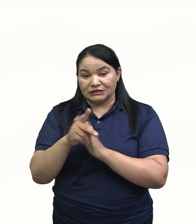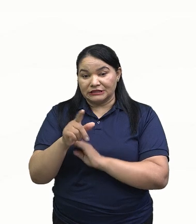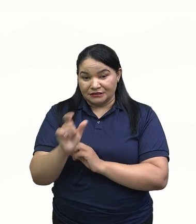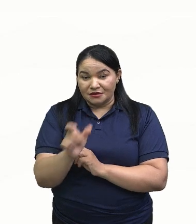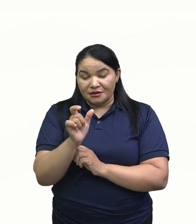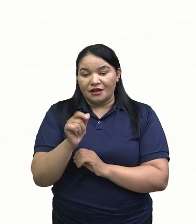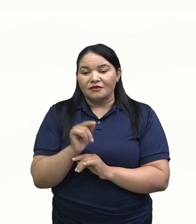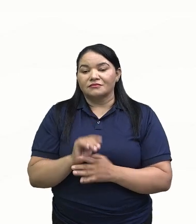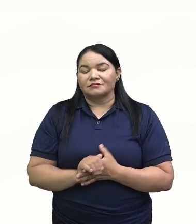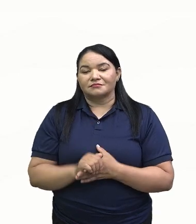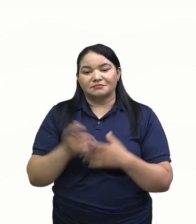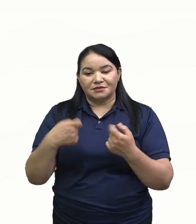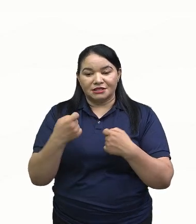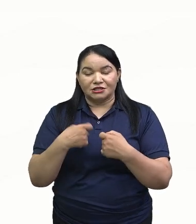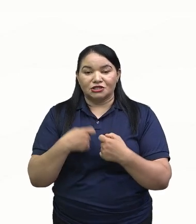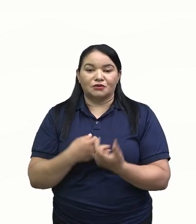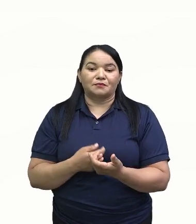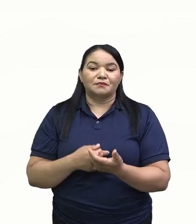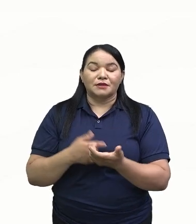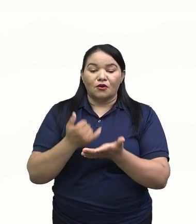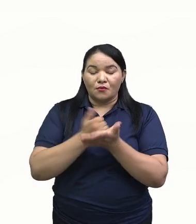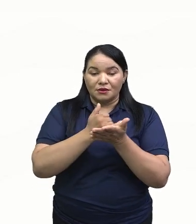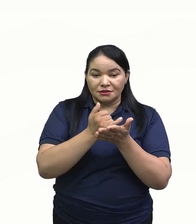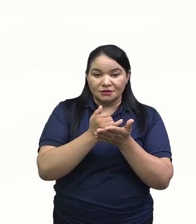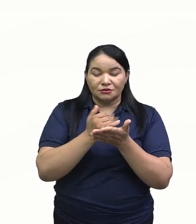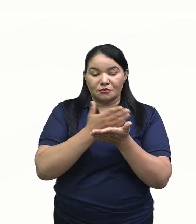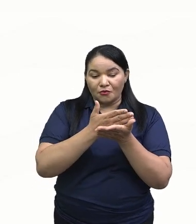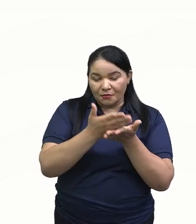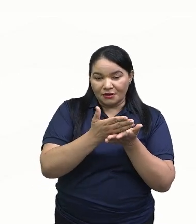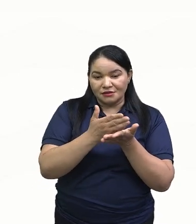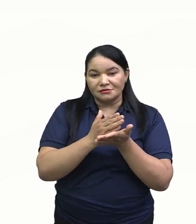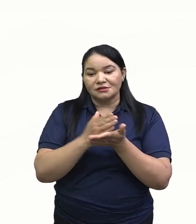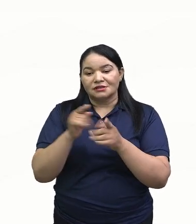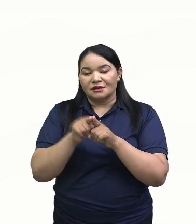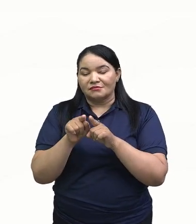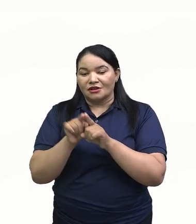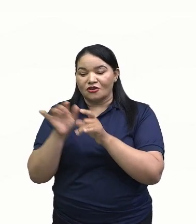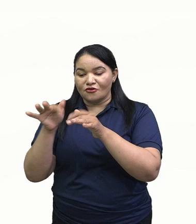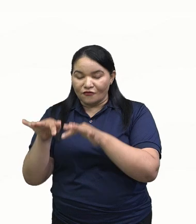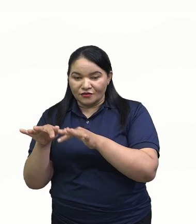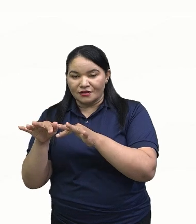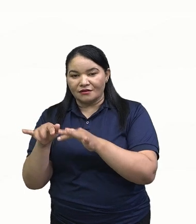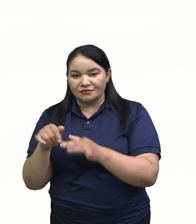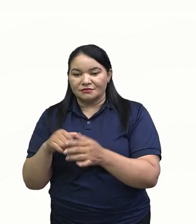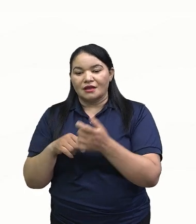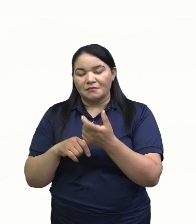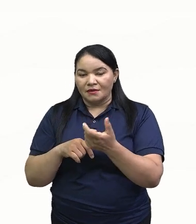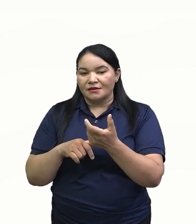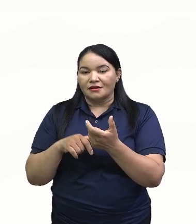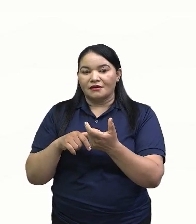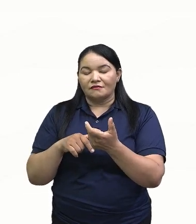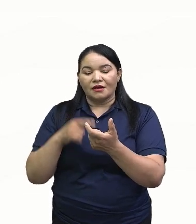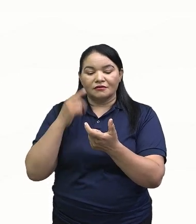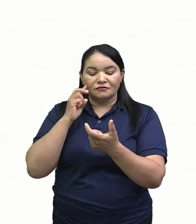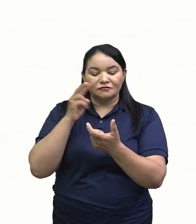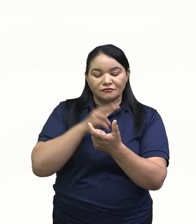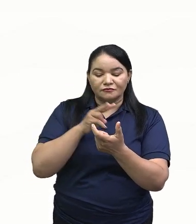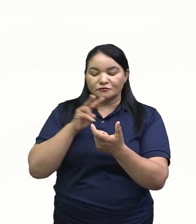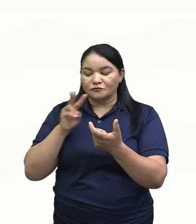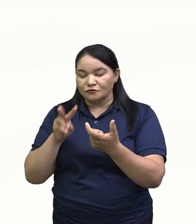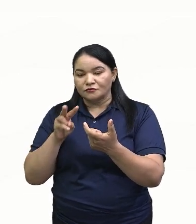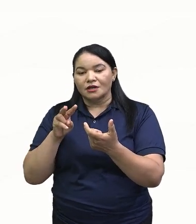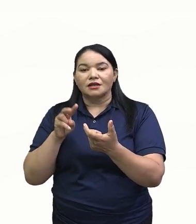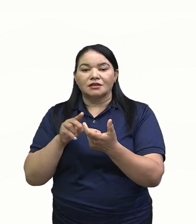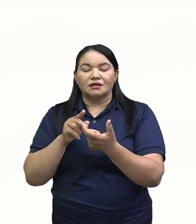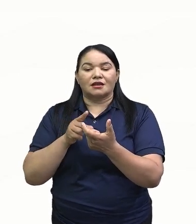tem que observar para o início da palavra e para o final da palavra, e aí a gente vai conseguir identificar qual é o